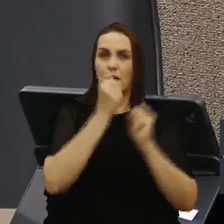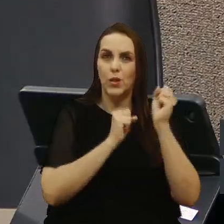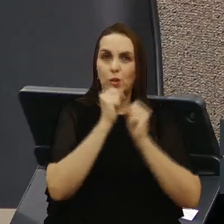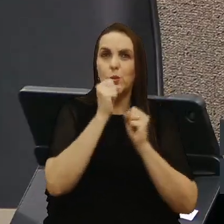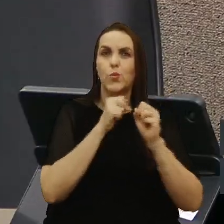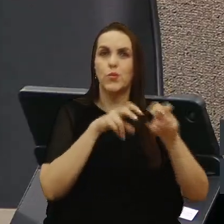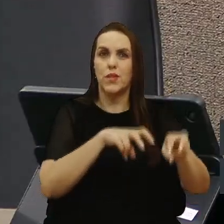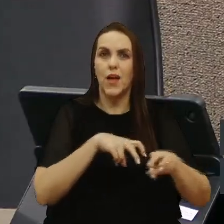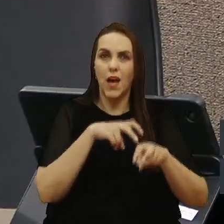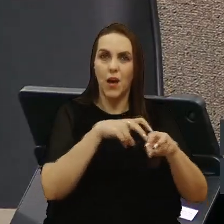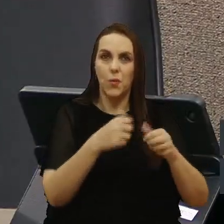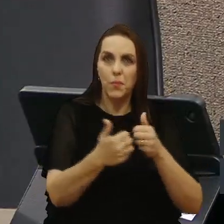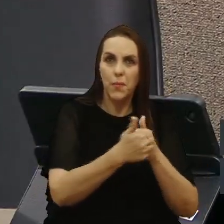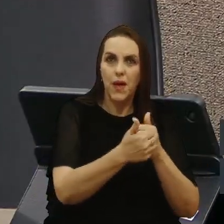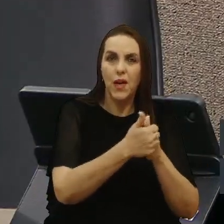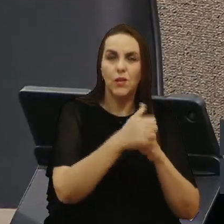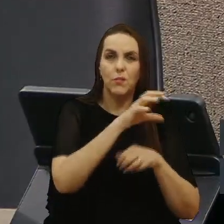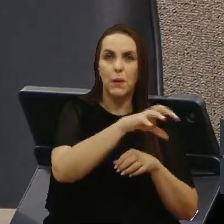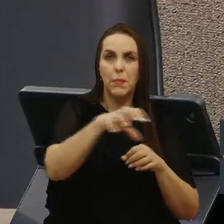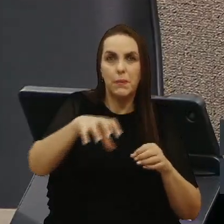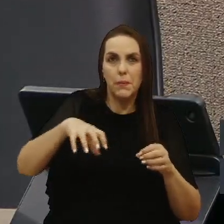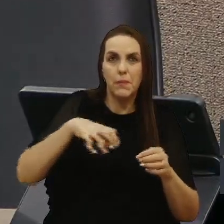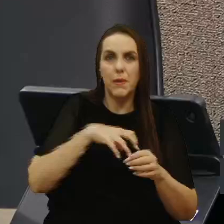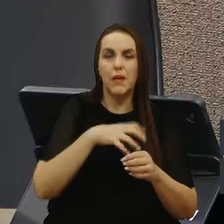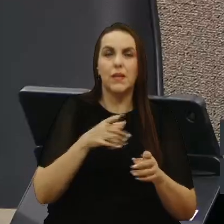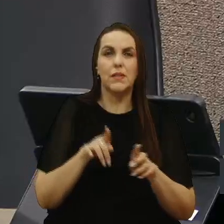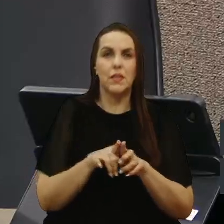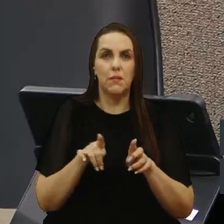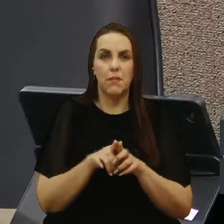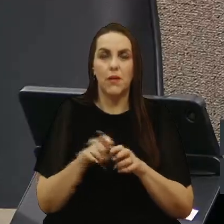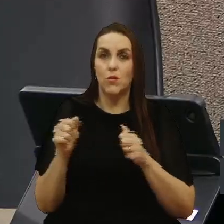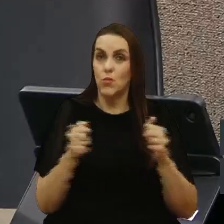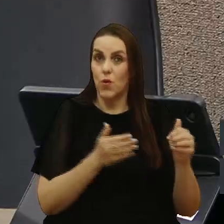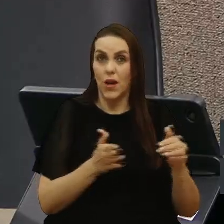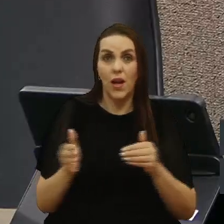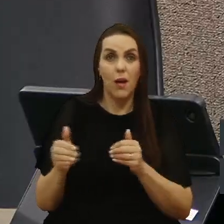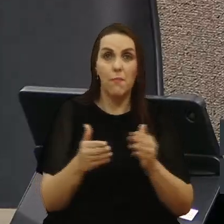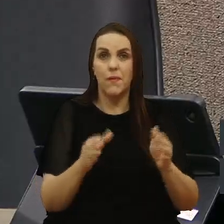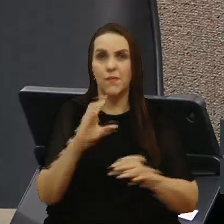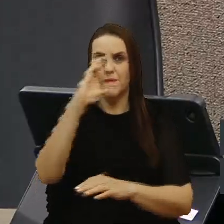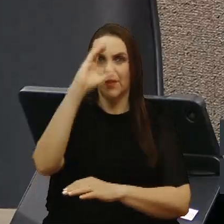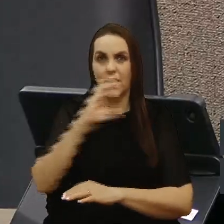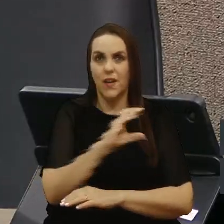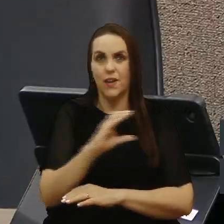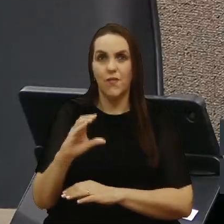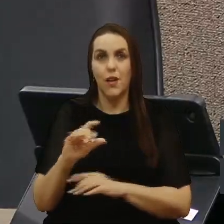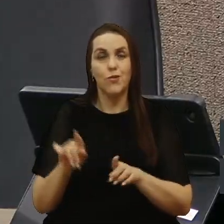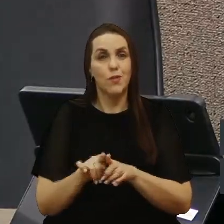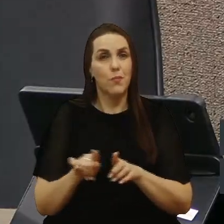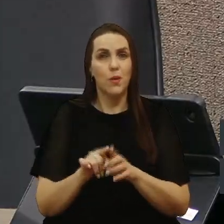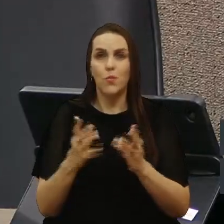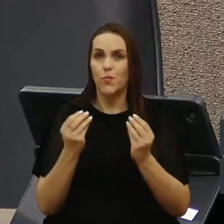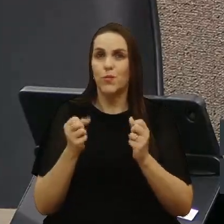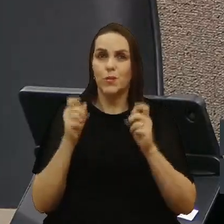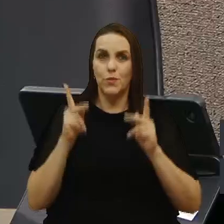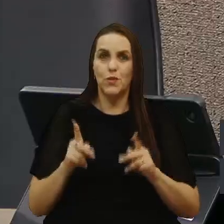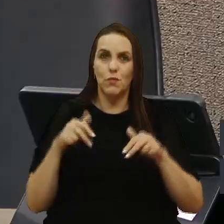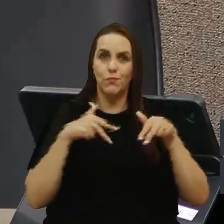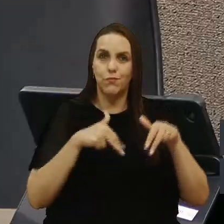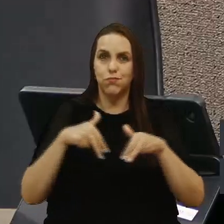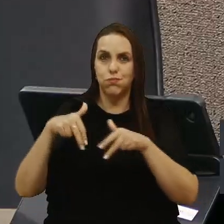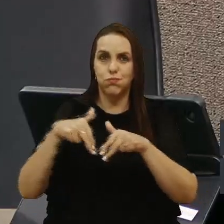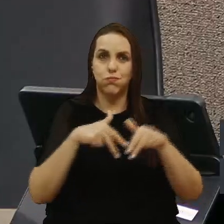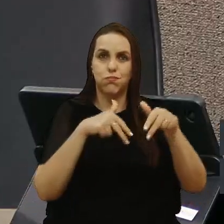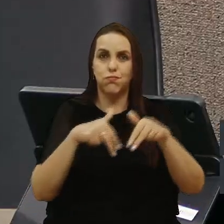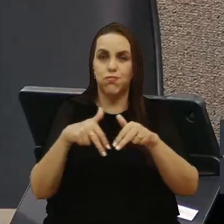proximidades, muito em relação aos caminhos de Caravaggio, né? Porque muita gente, muitos peregrinos também passam